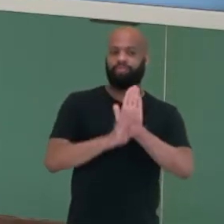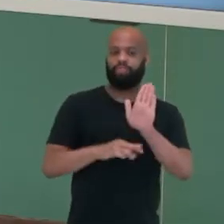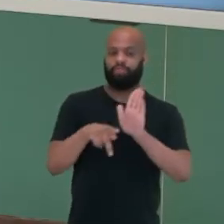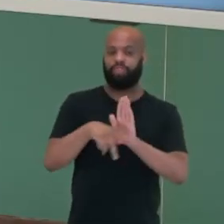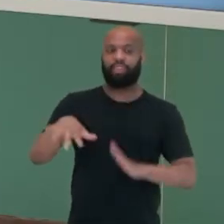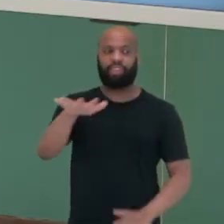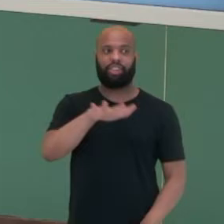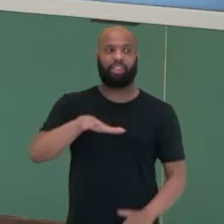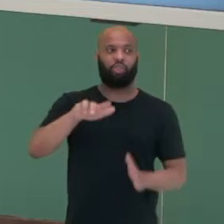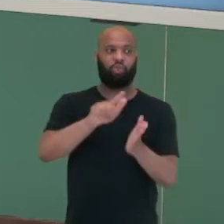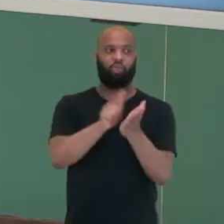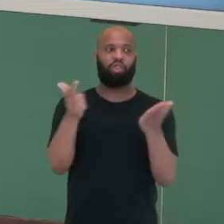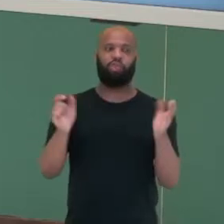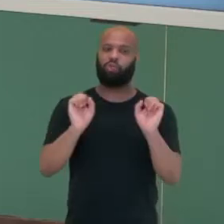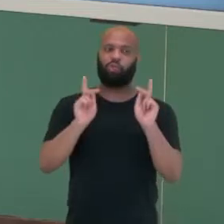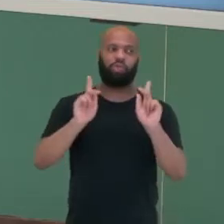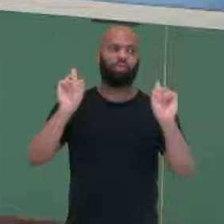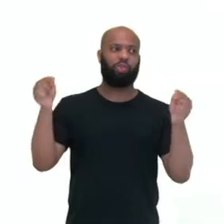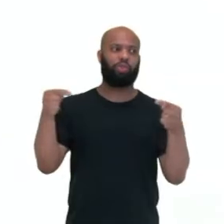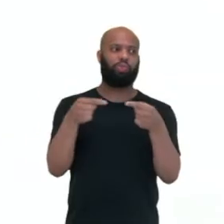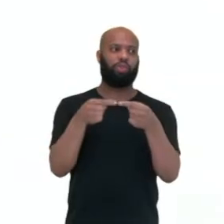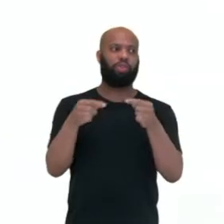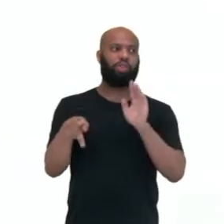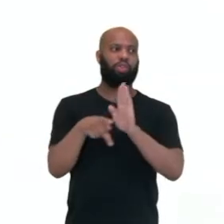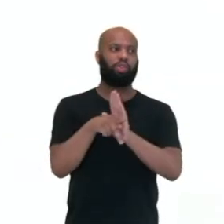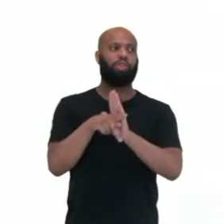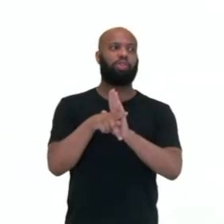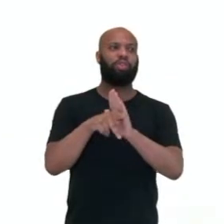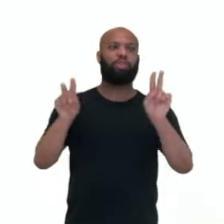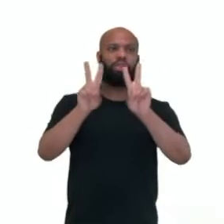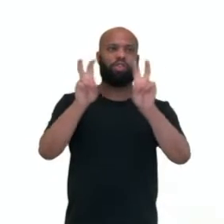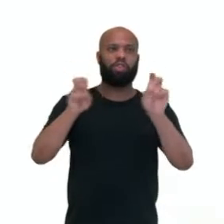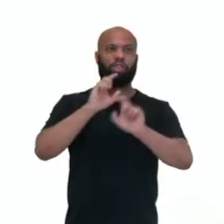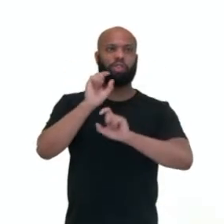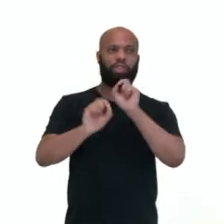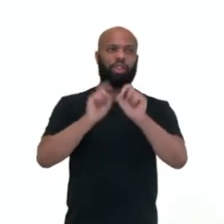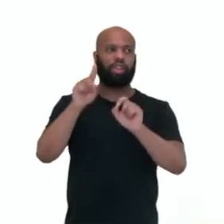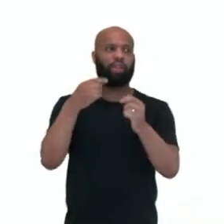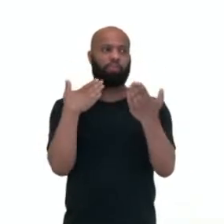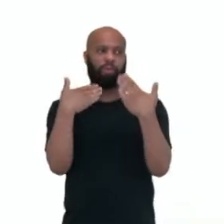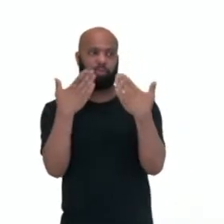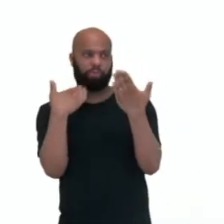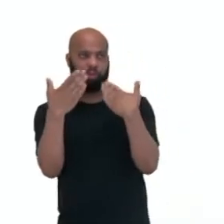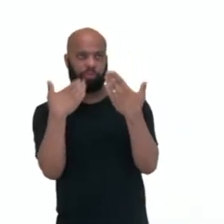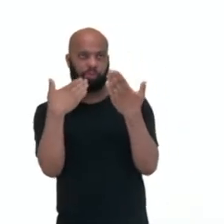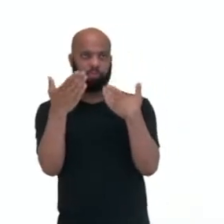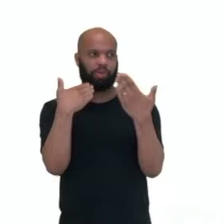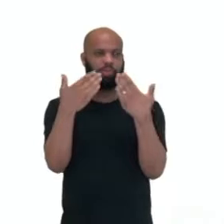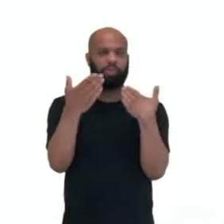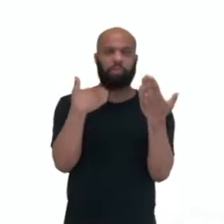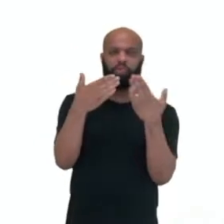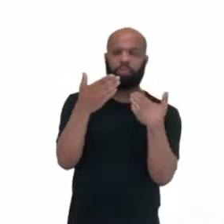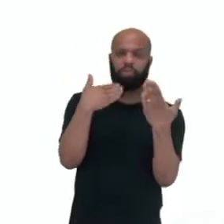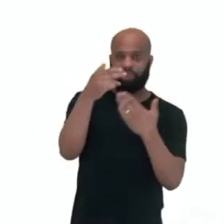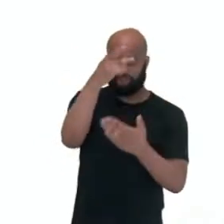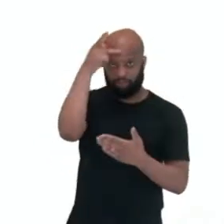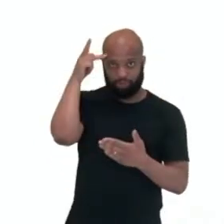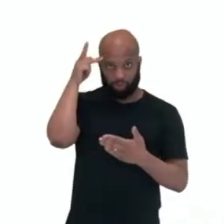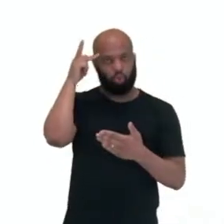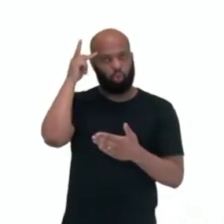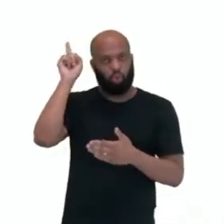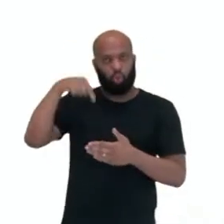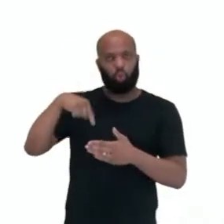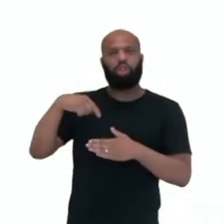campo jornalístico. De acordo com o que informa o título, trata-se de um bate-papo com uma publicitária, que é